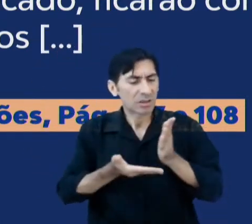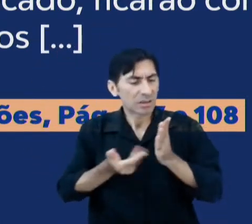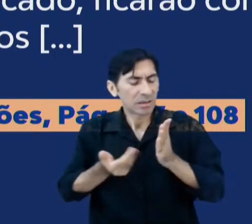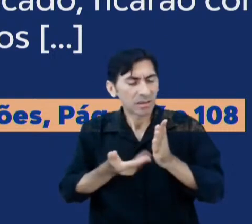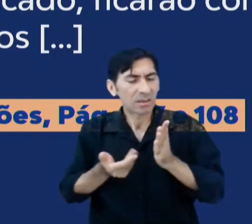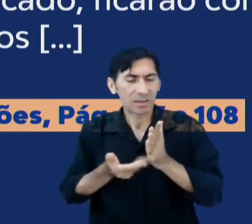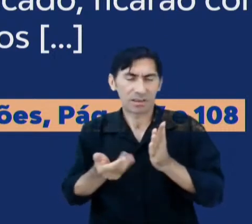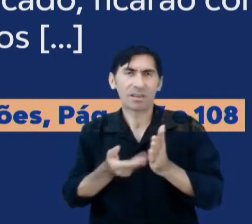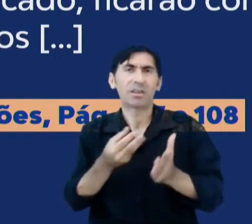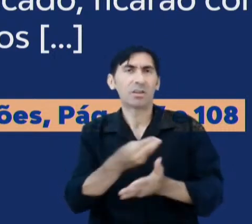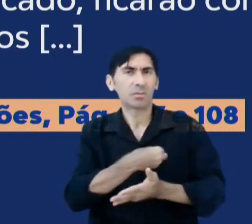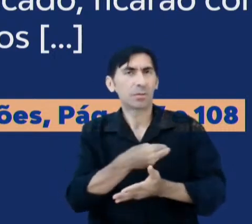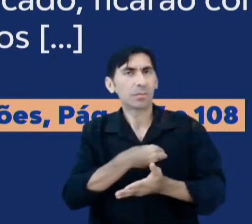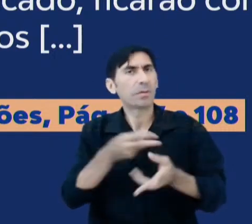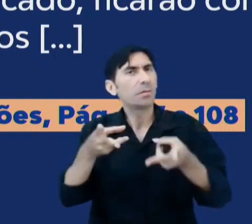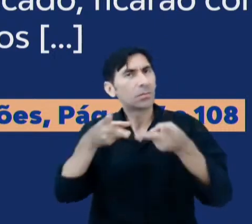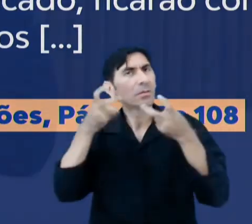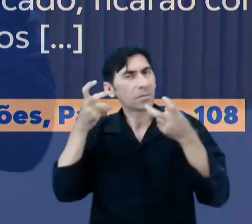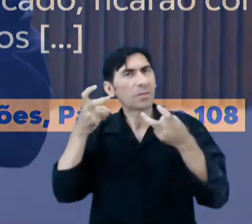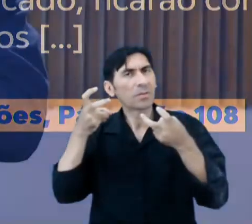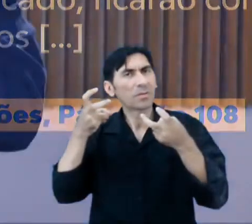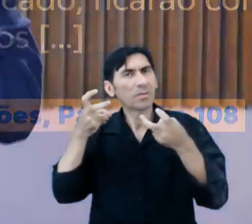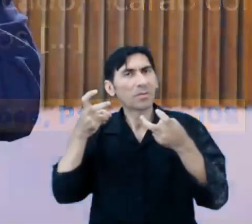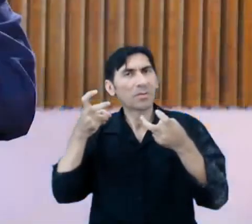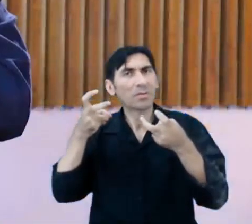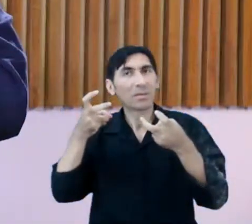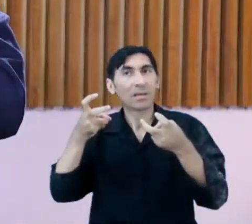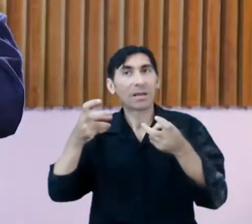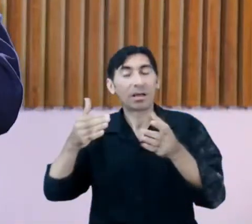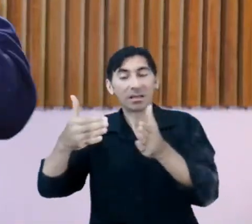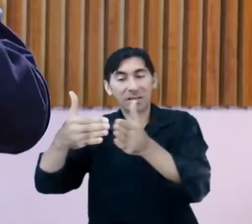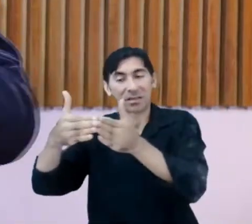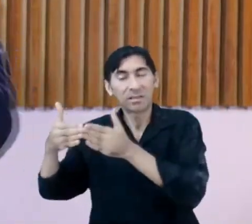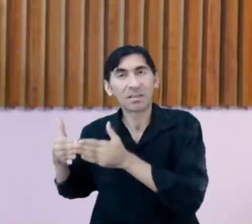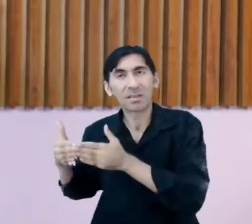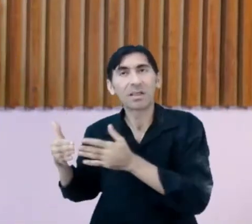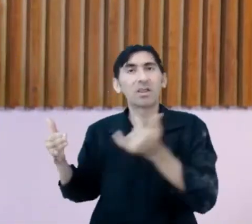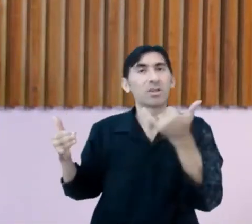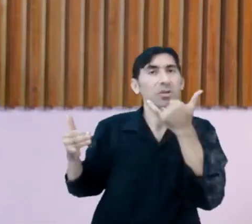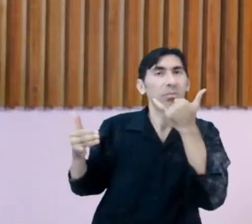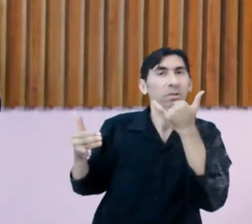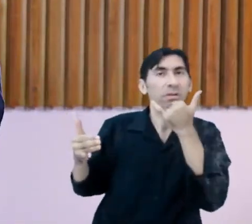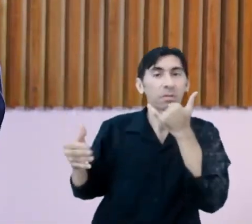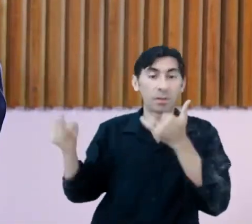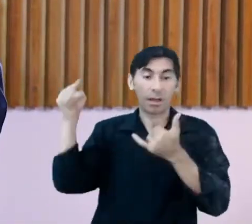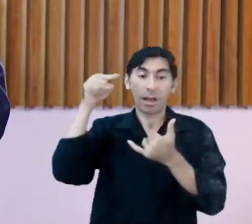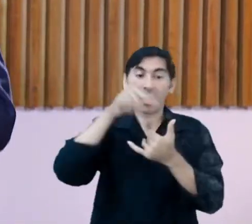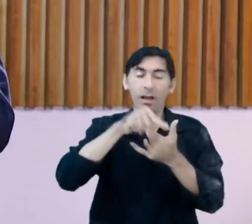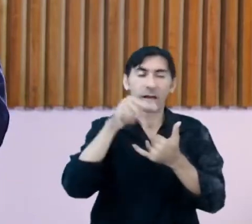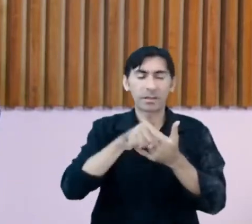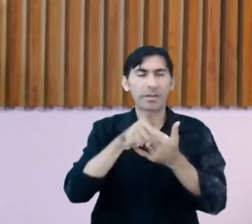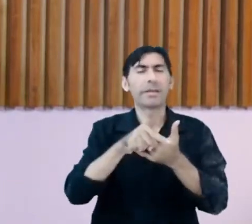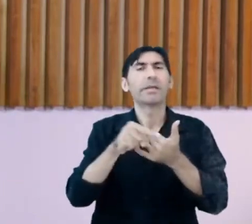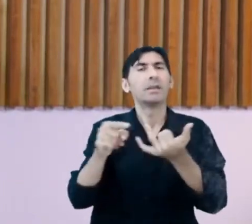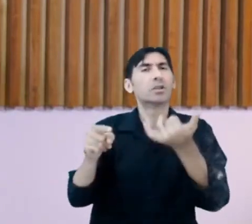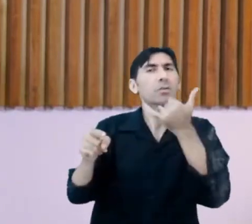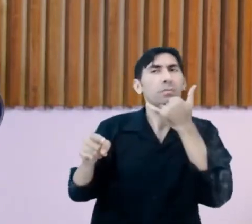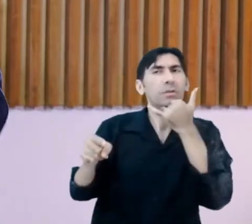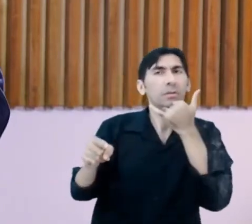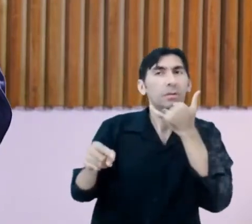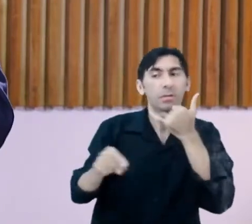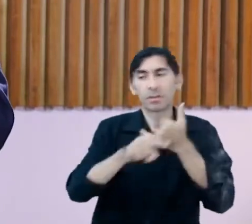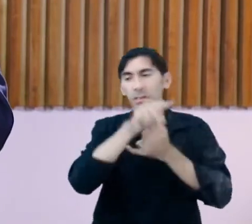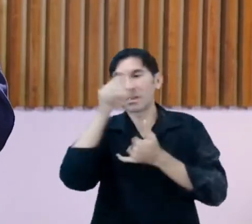diferença entre justificação e santificação. Na justificação nós somos perdoados, somos justificados, mas na